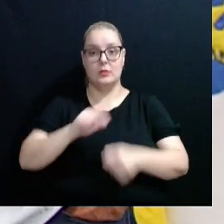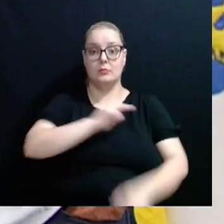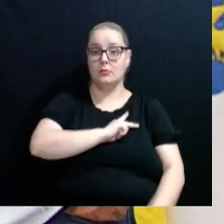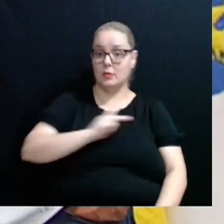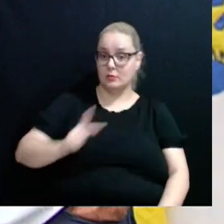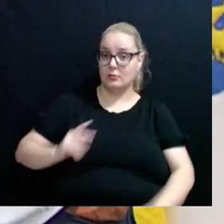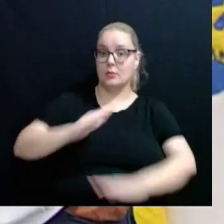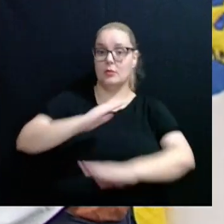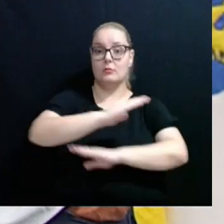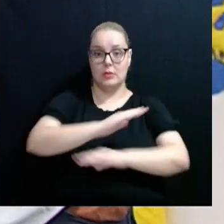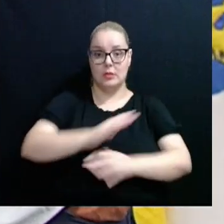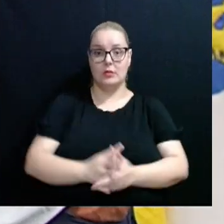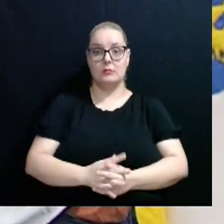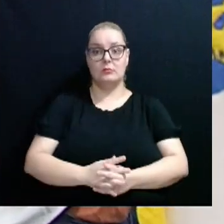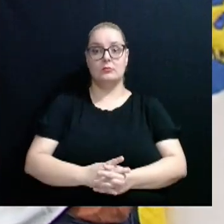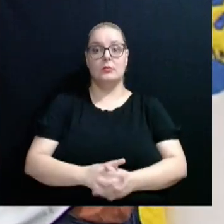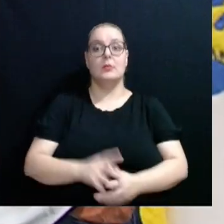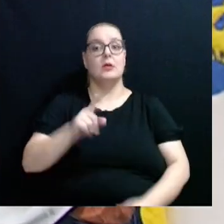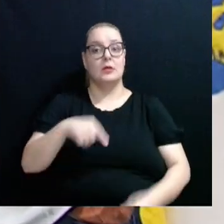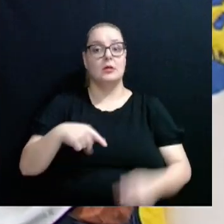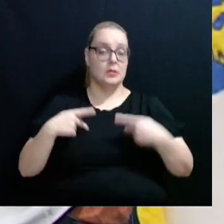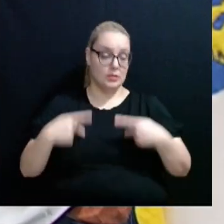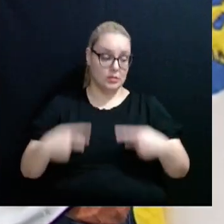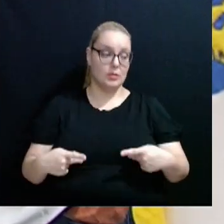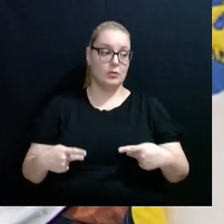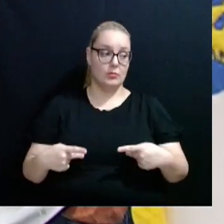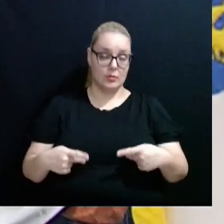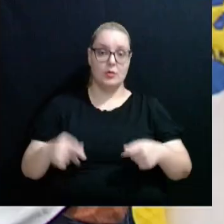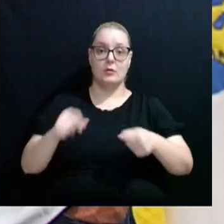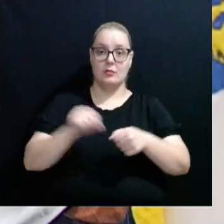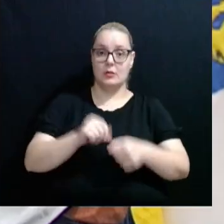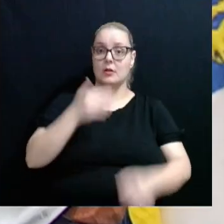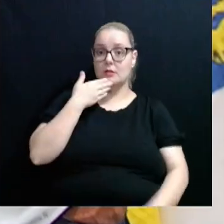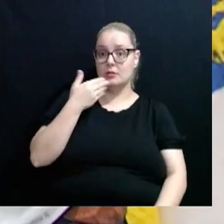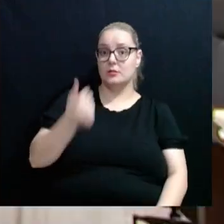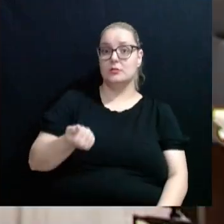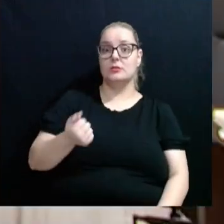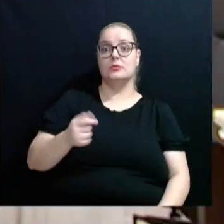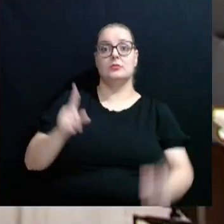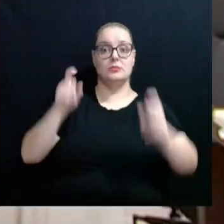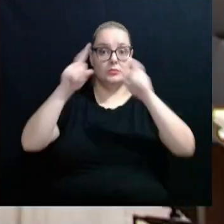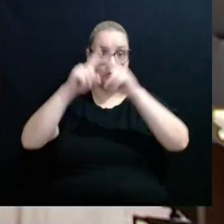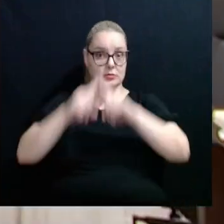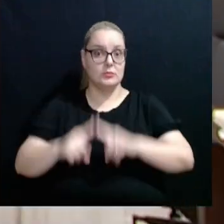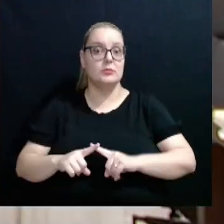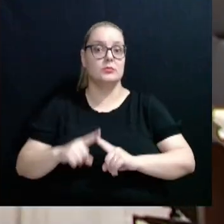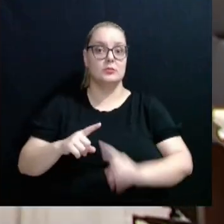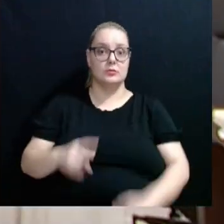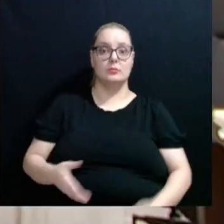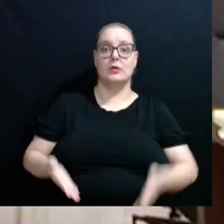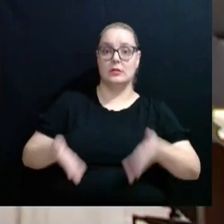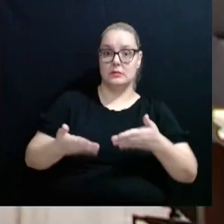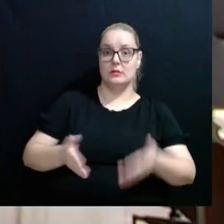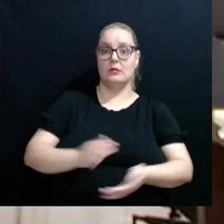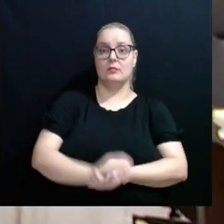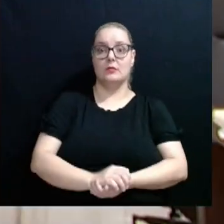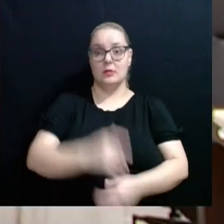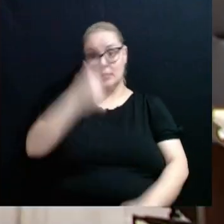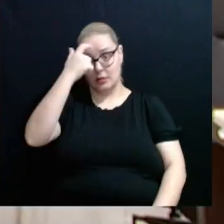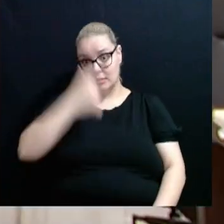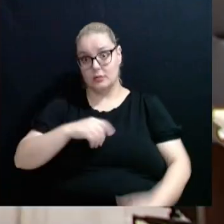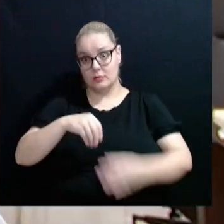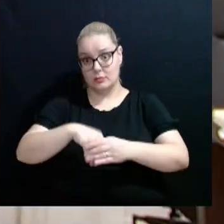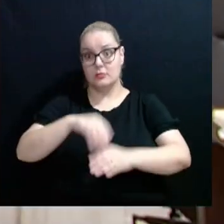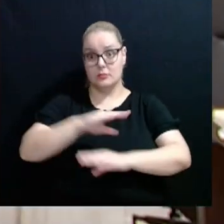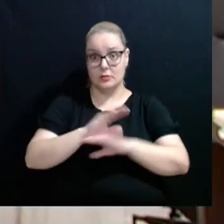e que essa postura facilita para os desafios que virão. Eu sou uma pessoa aqui dentro da Câmara de grupo,